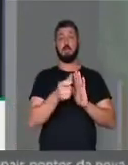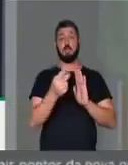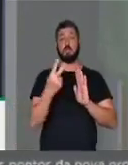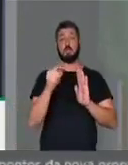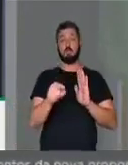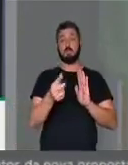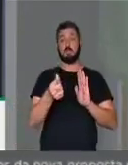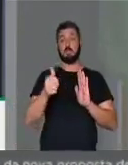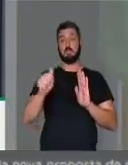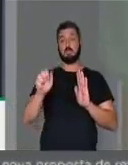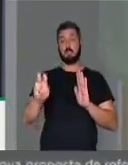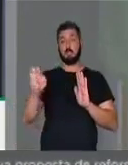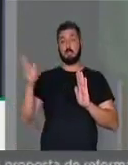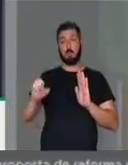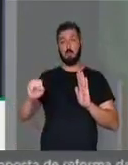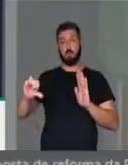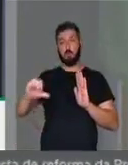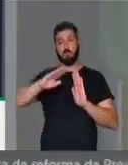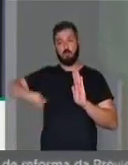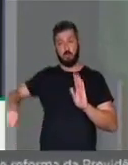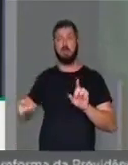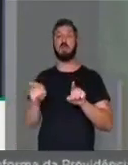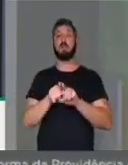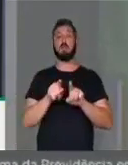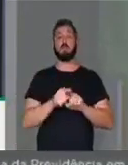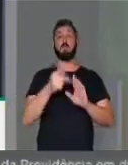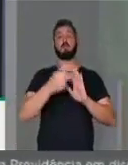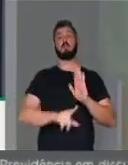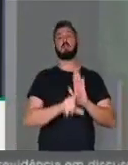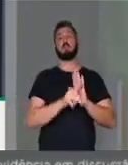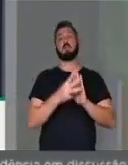2.615 também de 89, assim como o